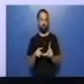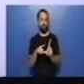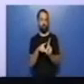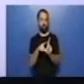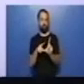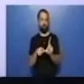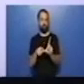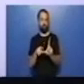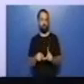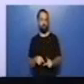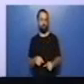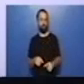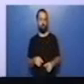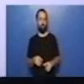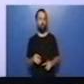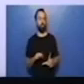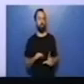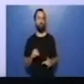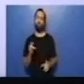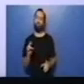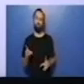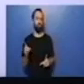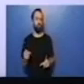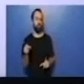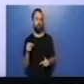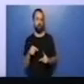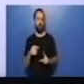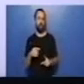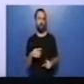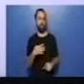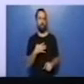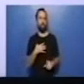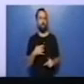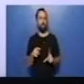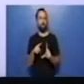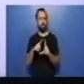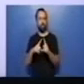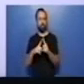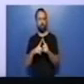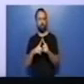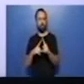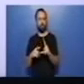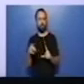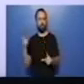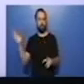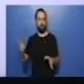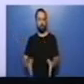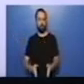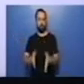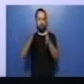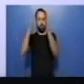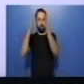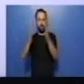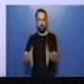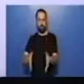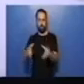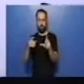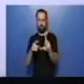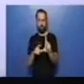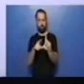Pitágoras serve só para o triângulo retângulo. Então aqui, por exemplo, é um prédio, né? Todos aqui com